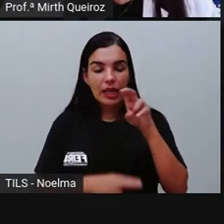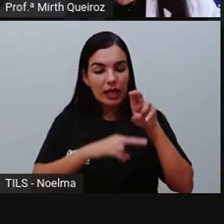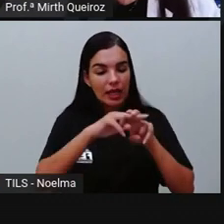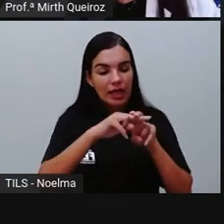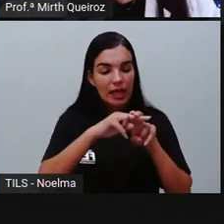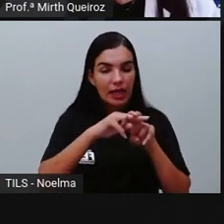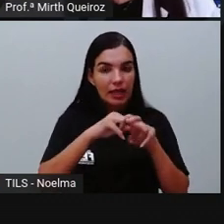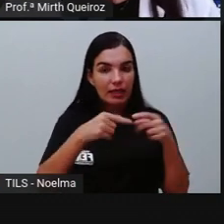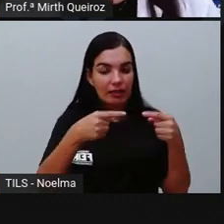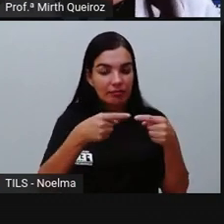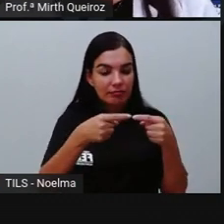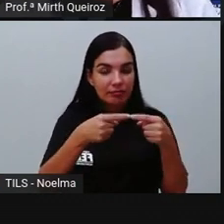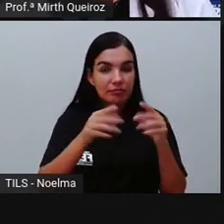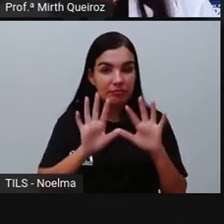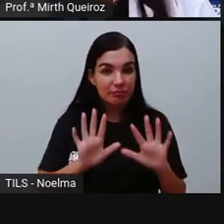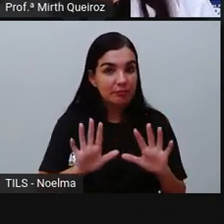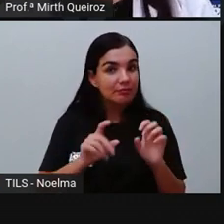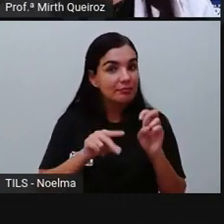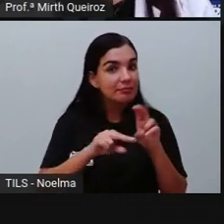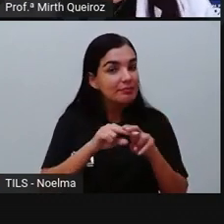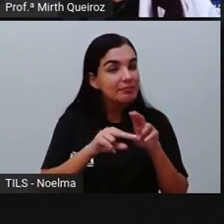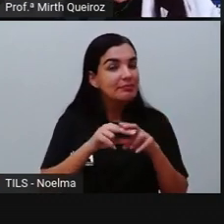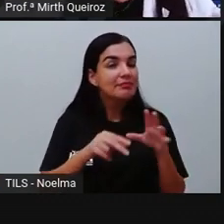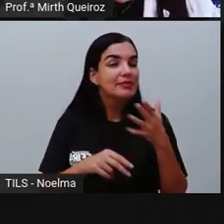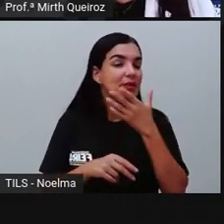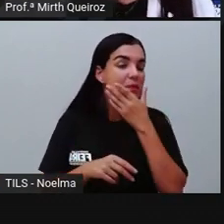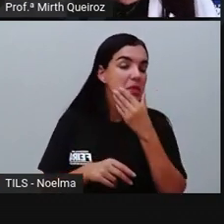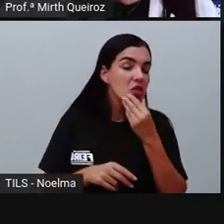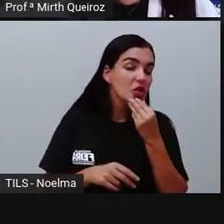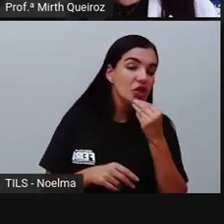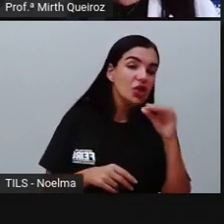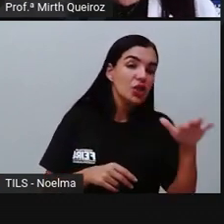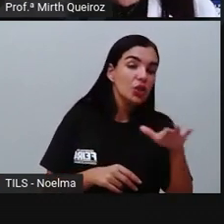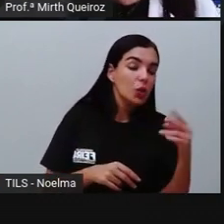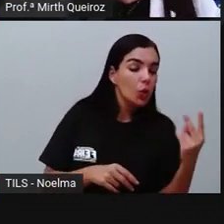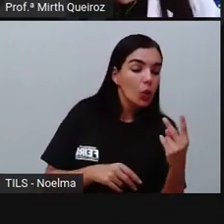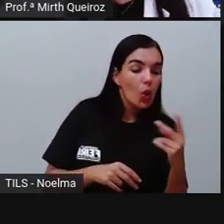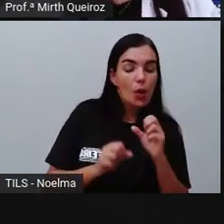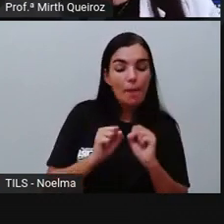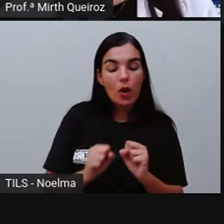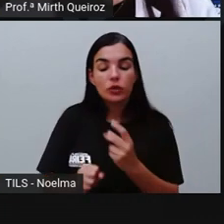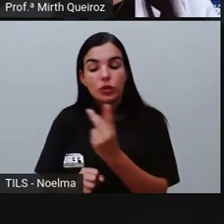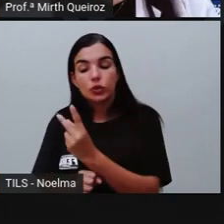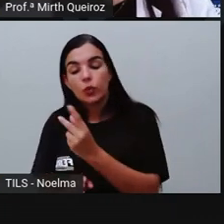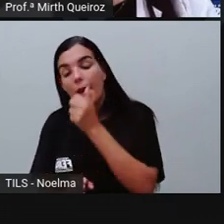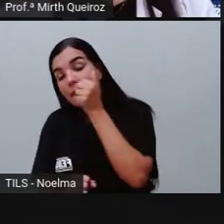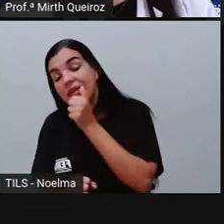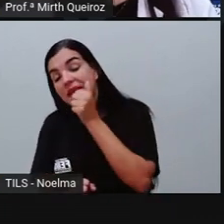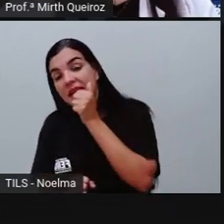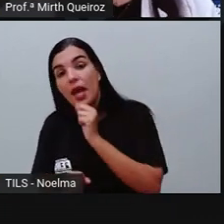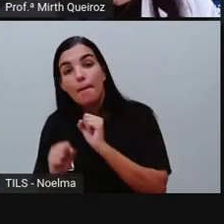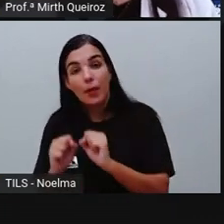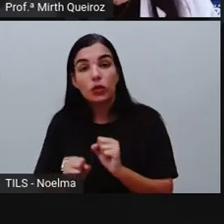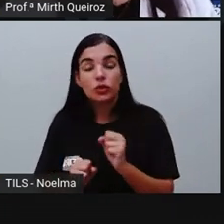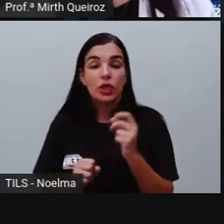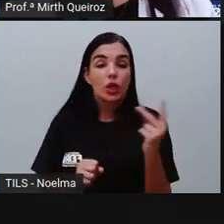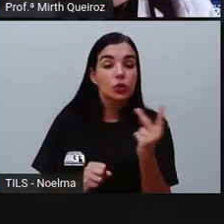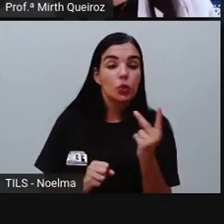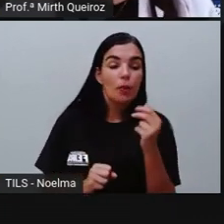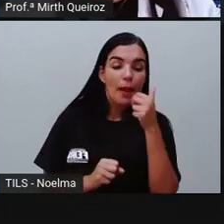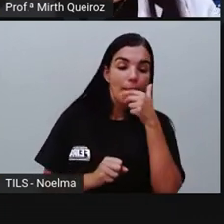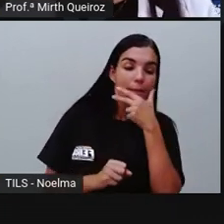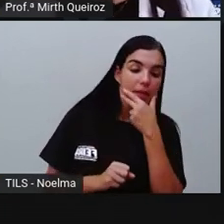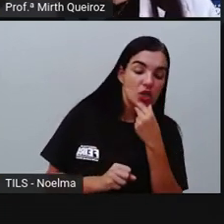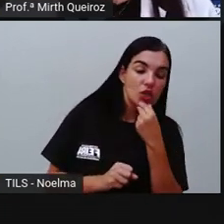cadeira ali, formando duplas. Posso formar duplas de meninos, posso formar duplas de meninas, posso formar duplas também de meninos e meninas,